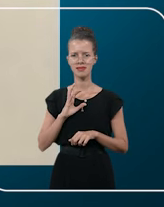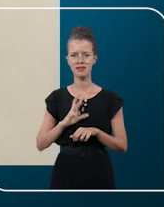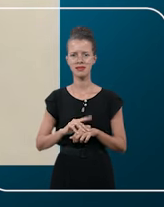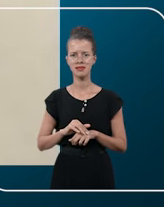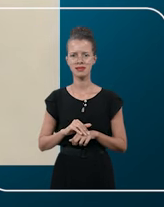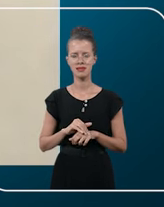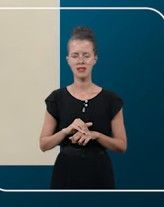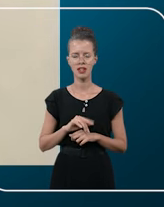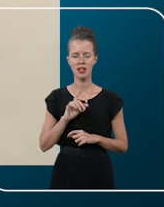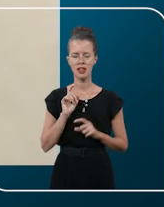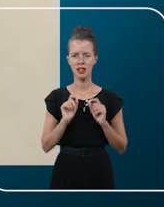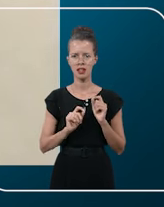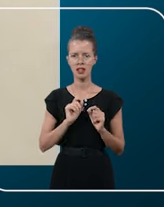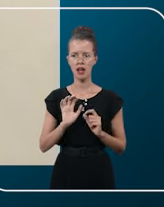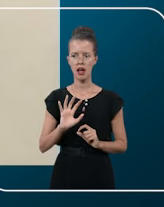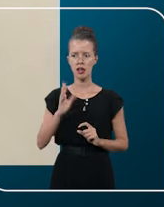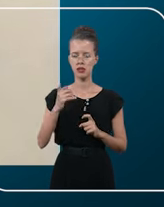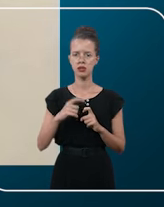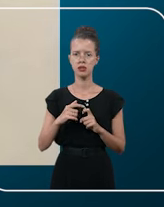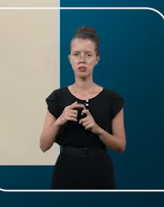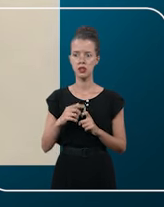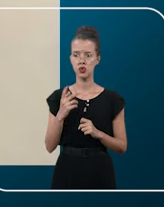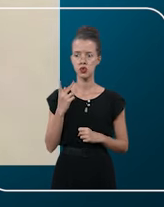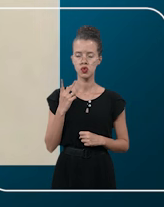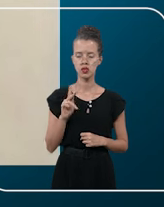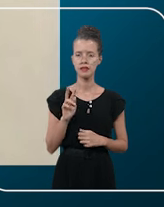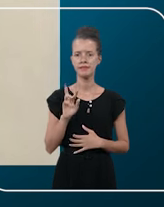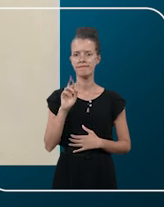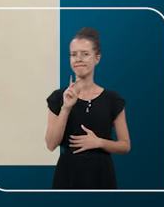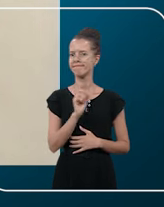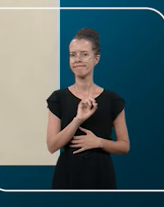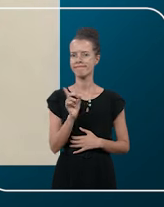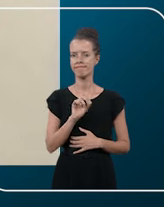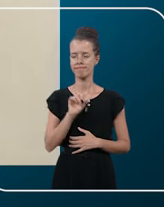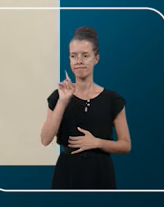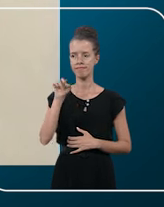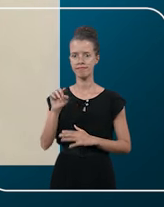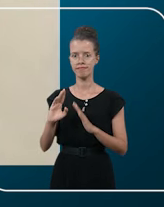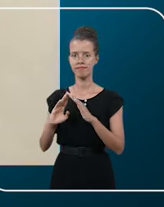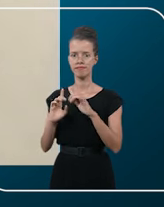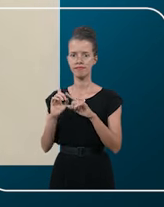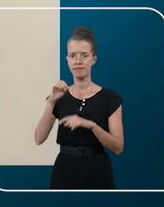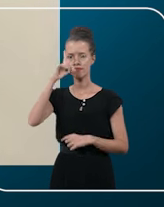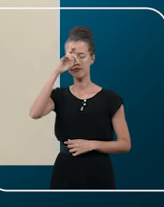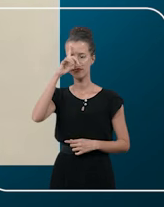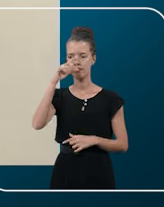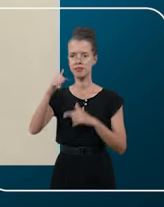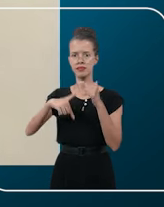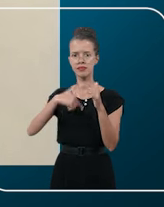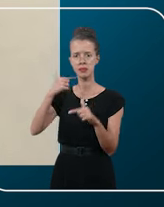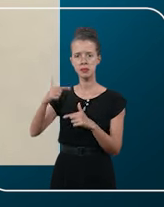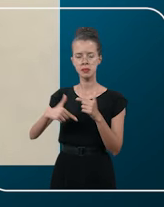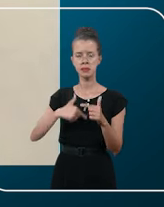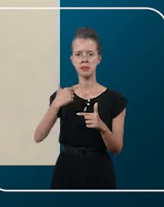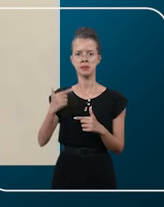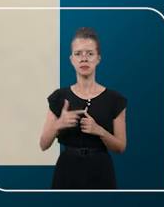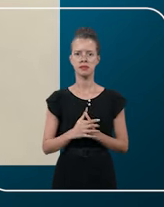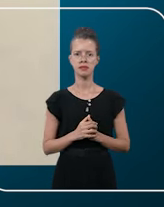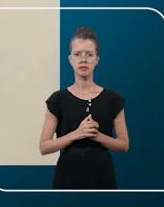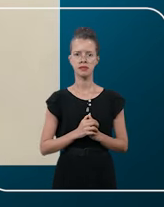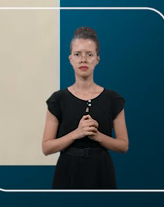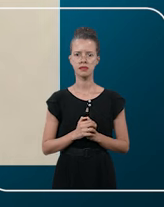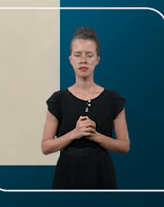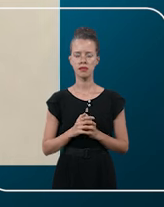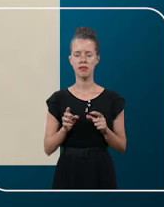da atividade médica em si, ela vai decorrer da atividade, né, do serviço ali fornecido, que é a internação, que é